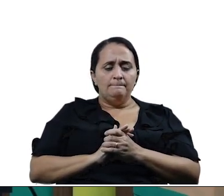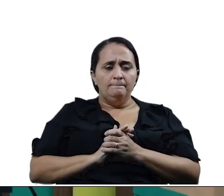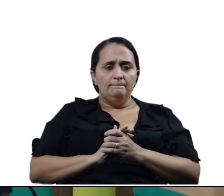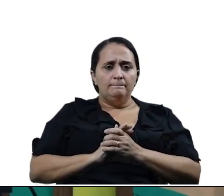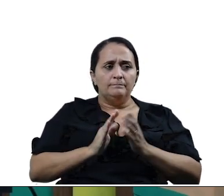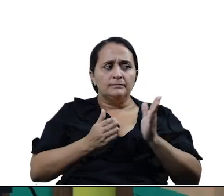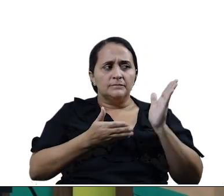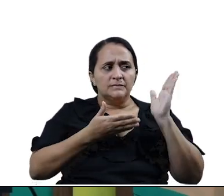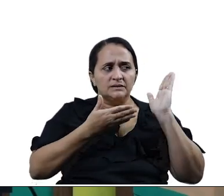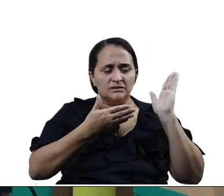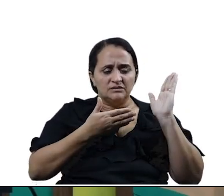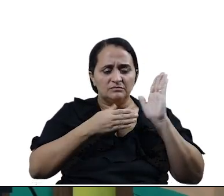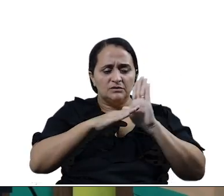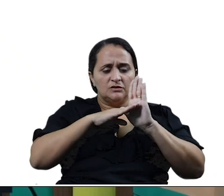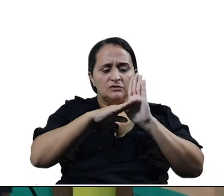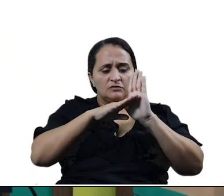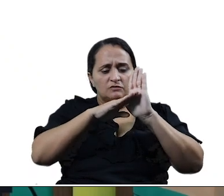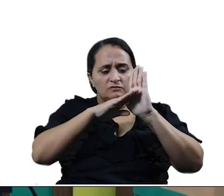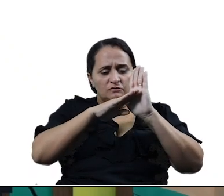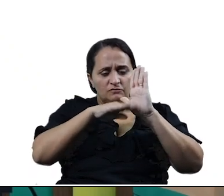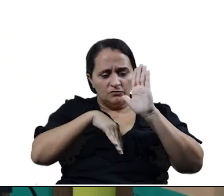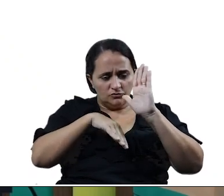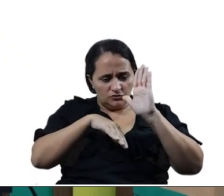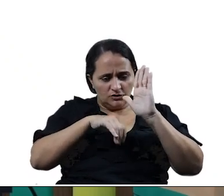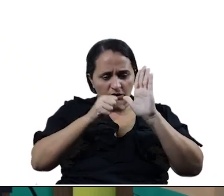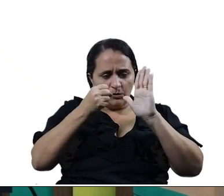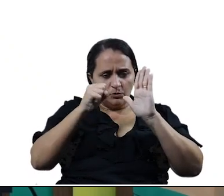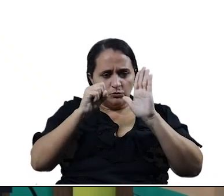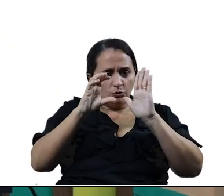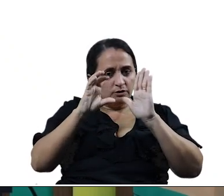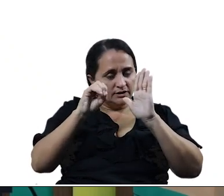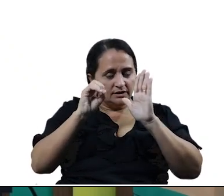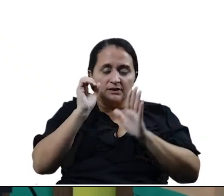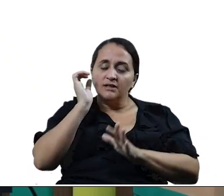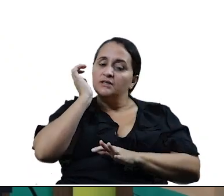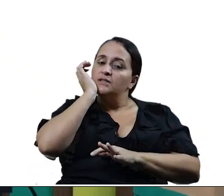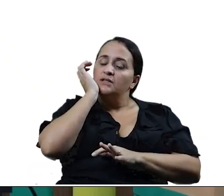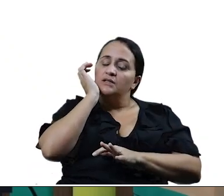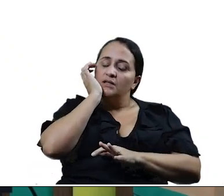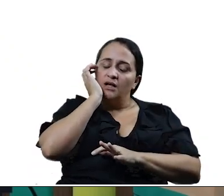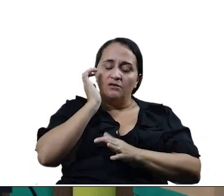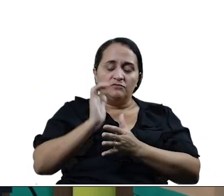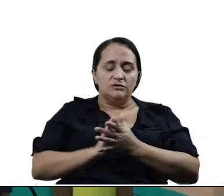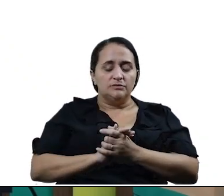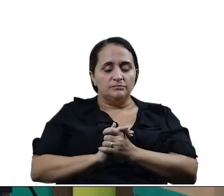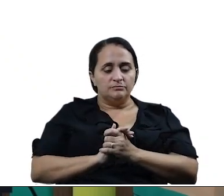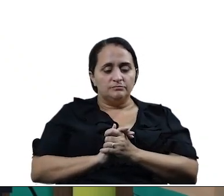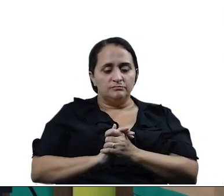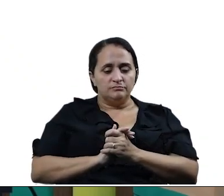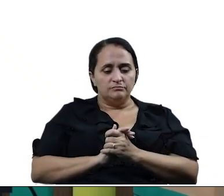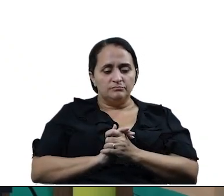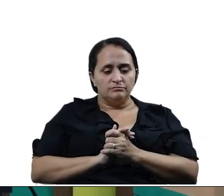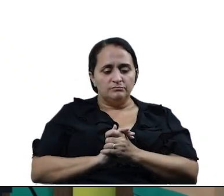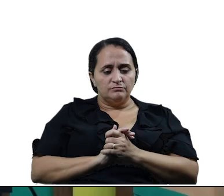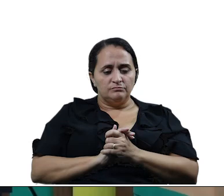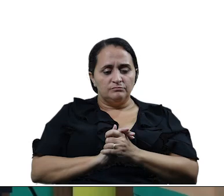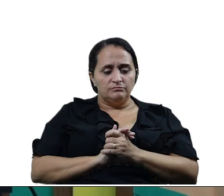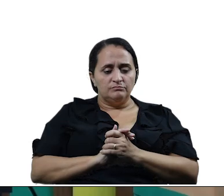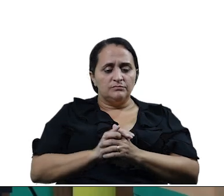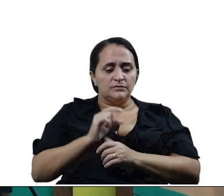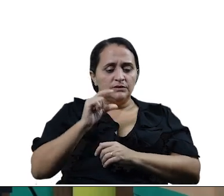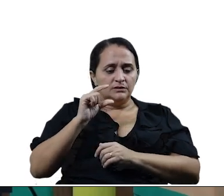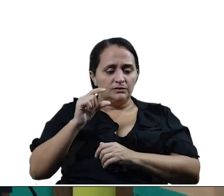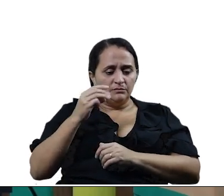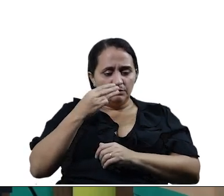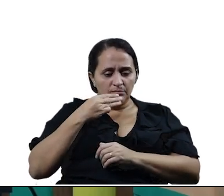tirar os 80 centavos, né? Que foi da paçoca. Vamos